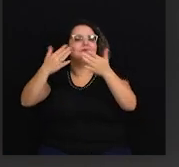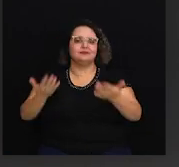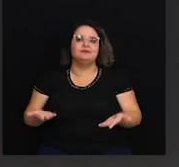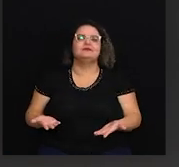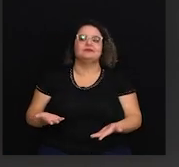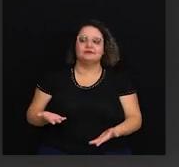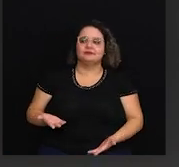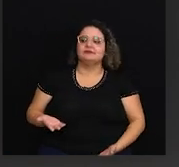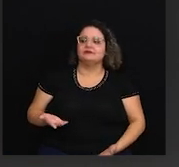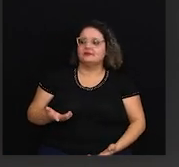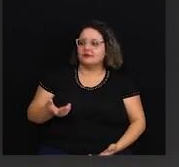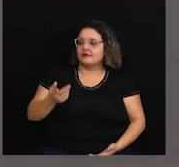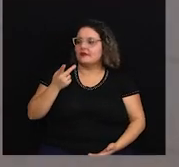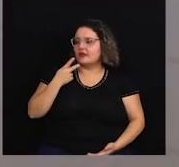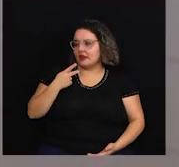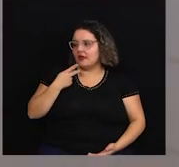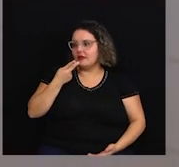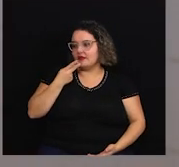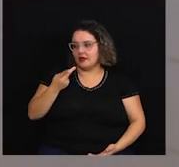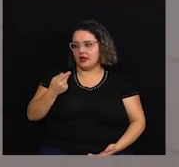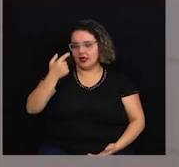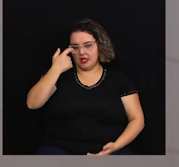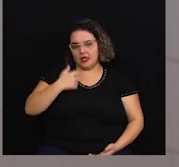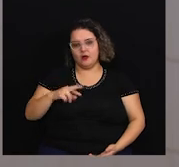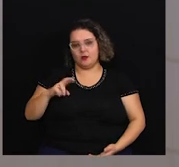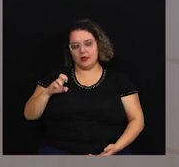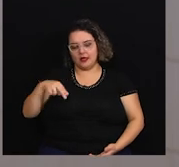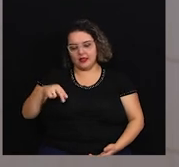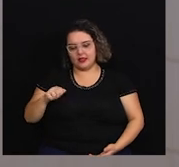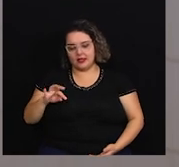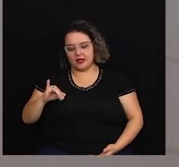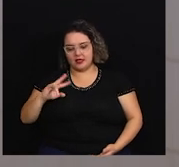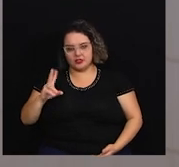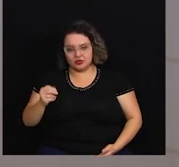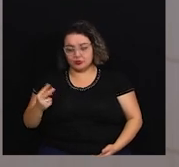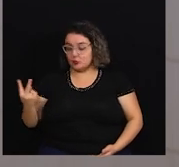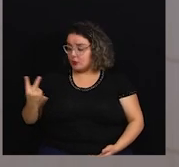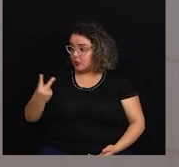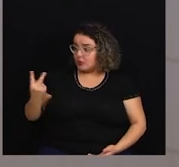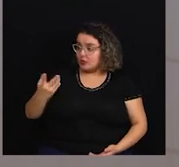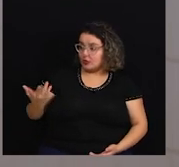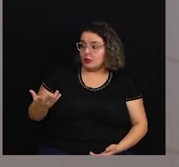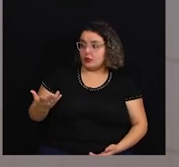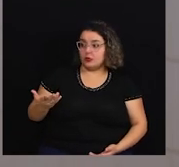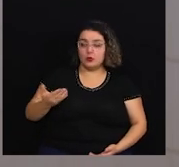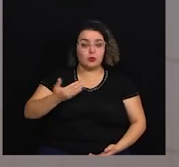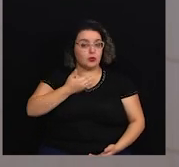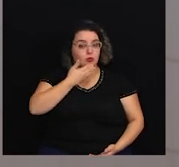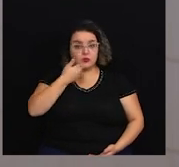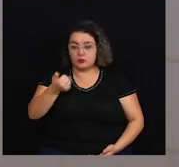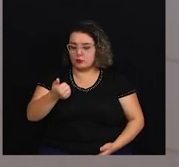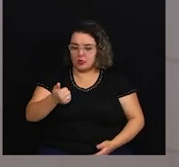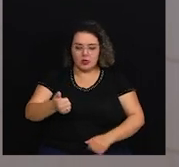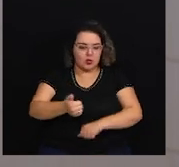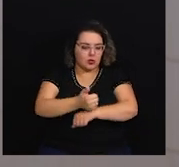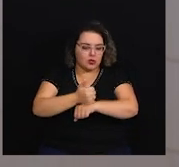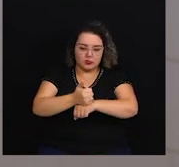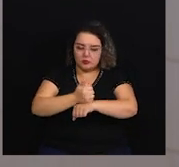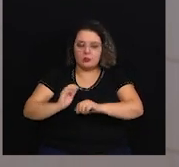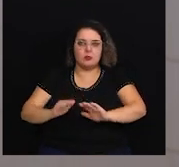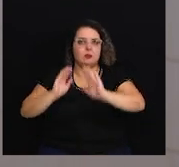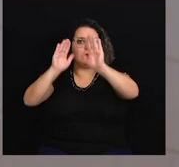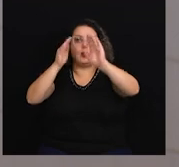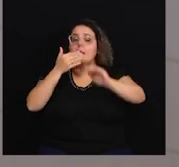sou eu falo que eu gelatina Nós dois somos dois privilegiados que nós somos uma dupla que nós pegamos melhores jogadores de basquete a melhor fase de